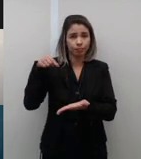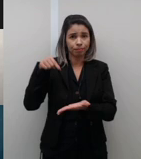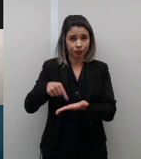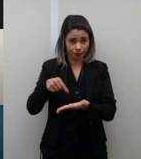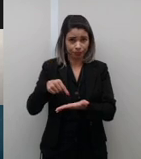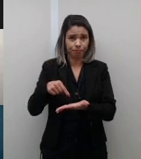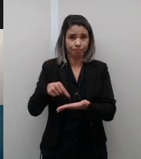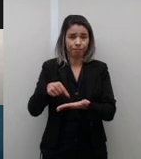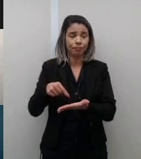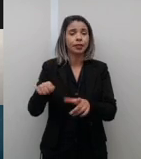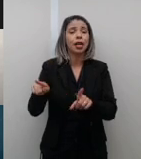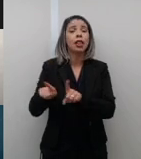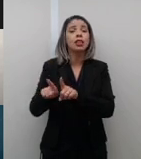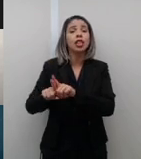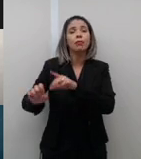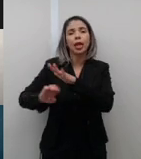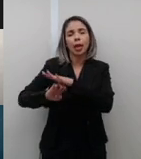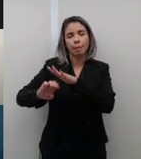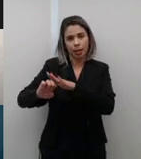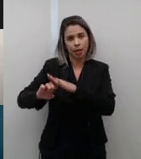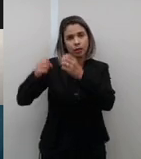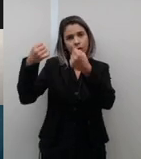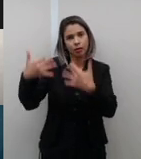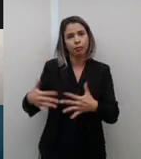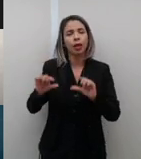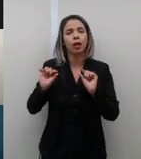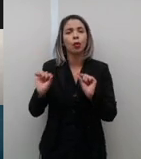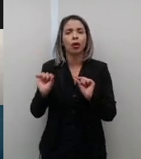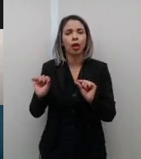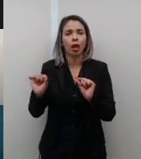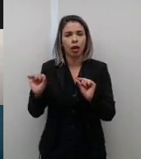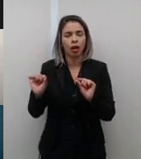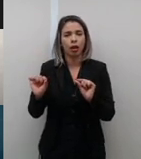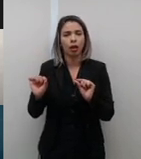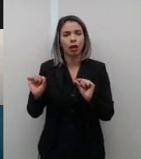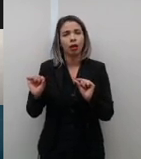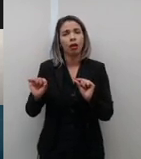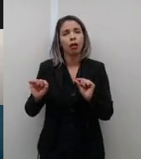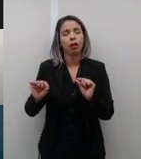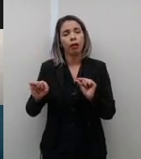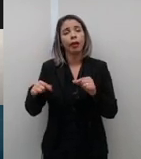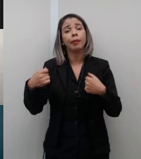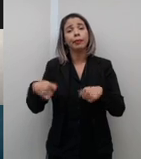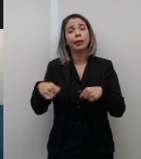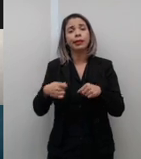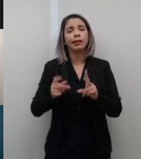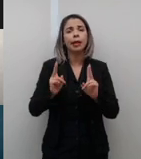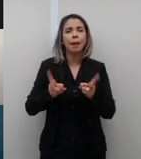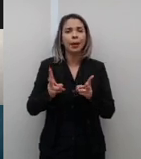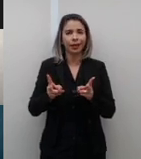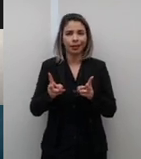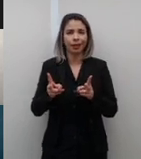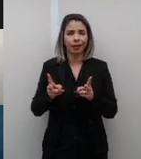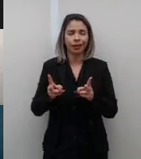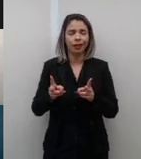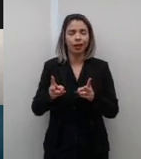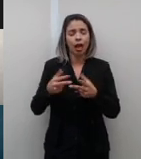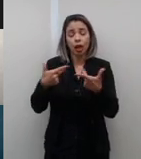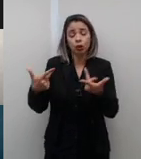empresa contratante, sustenta que haveria de prevalecer o quanto indicado no